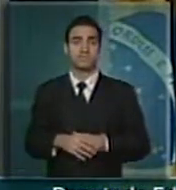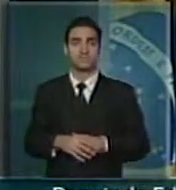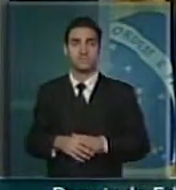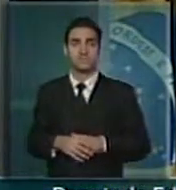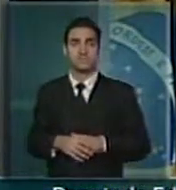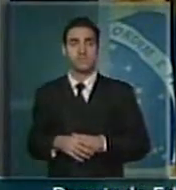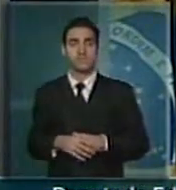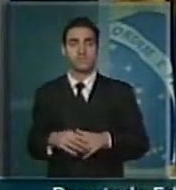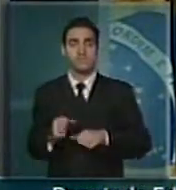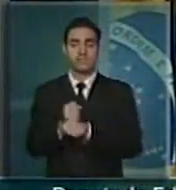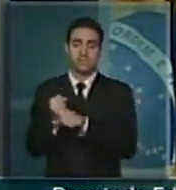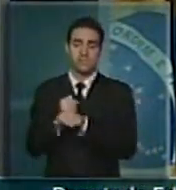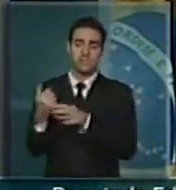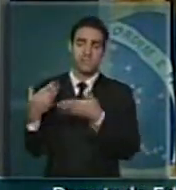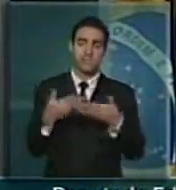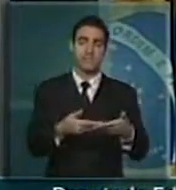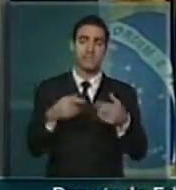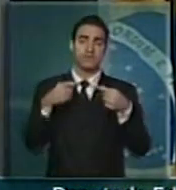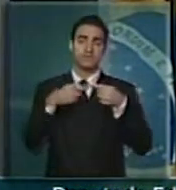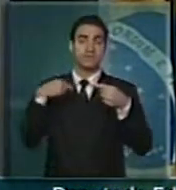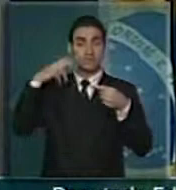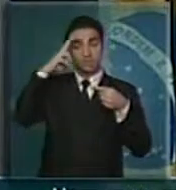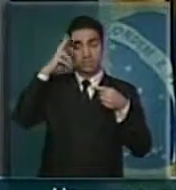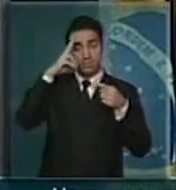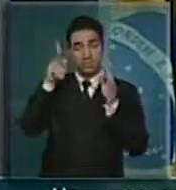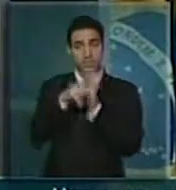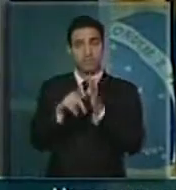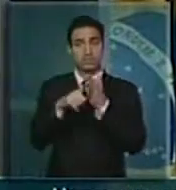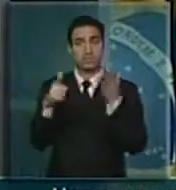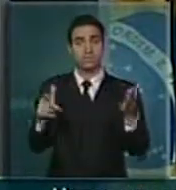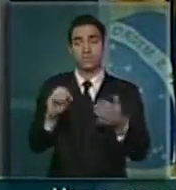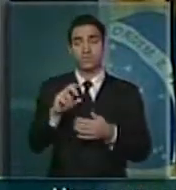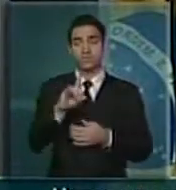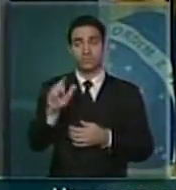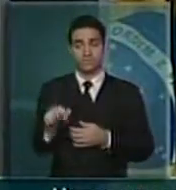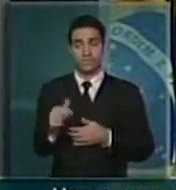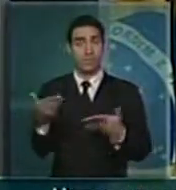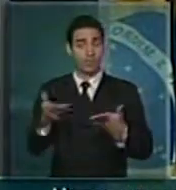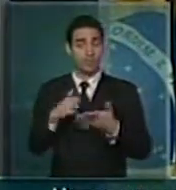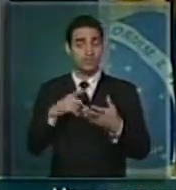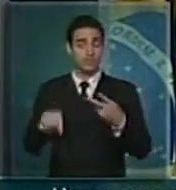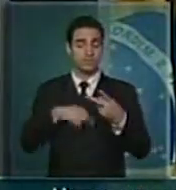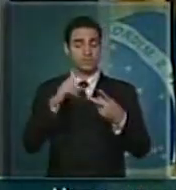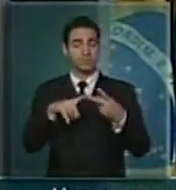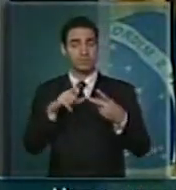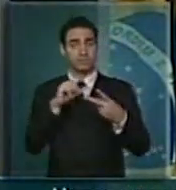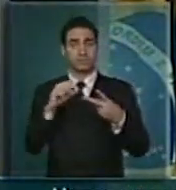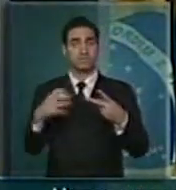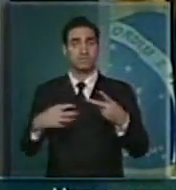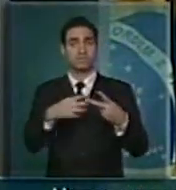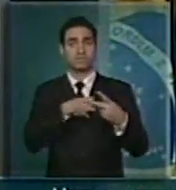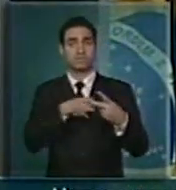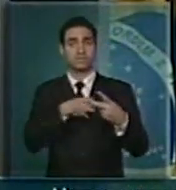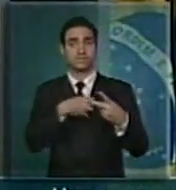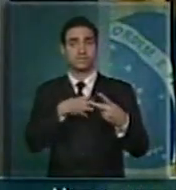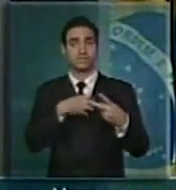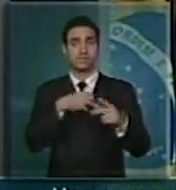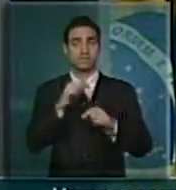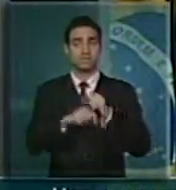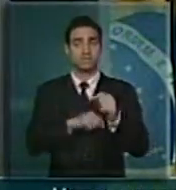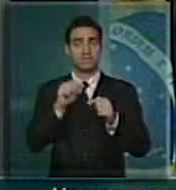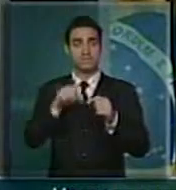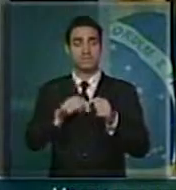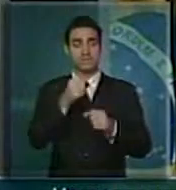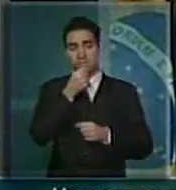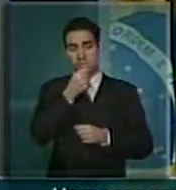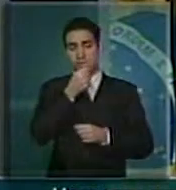ao longo da história do jornal O Dia. Hoje eu acrescentaria outra característica, é de fazer um